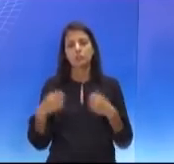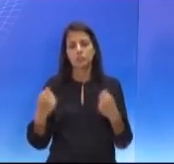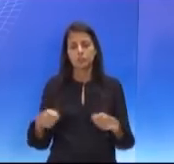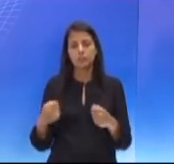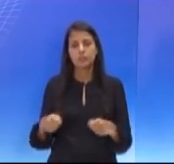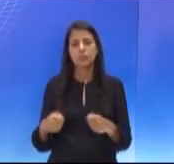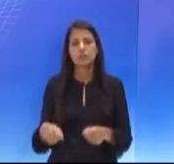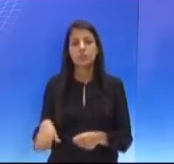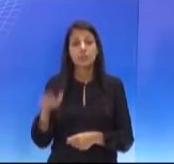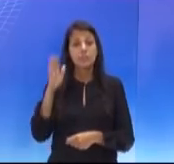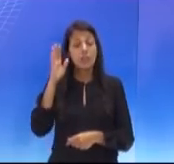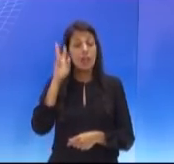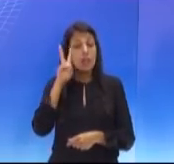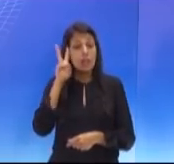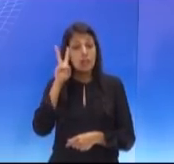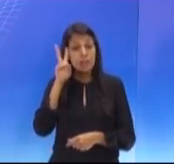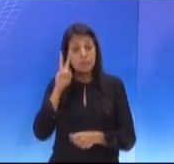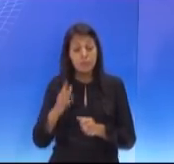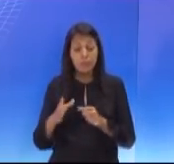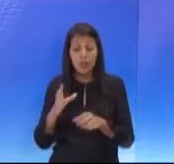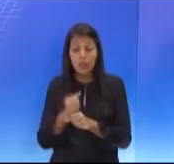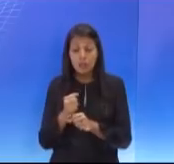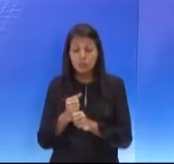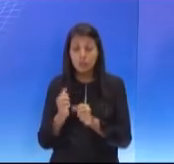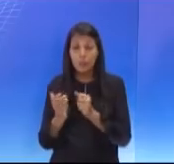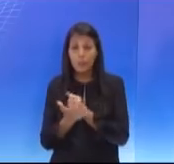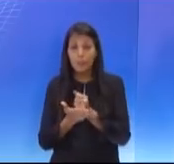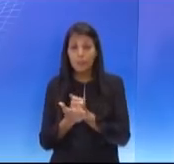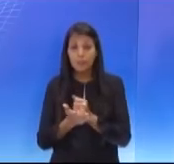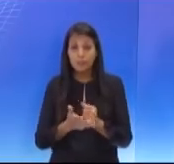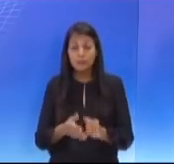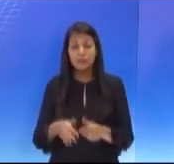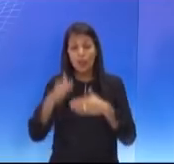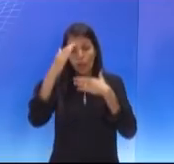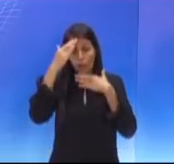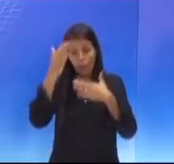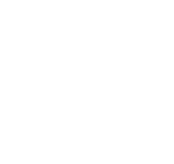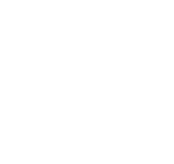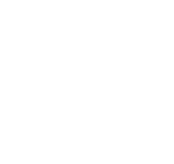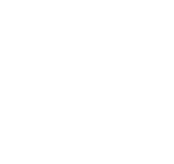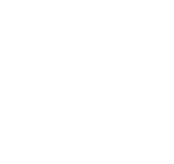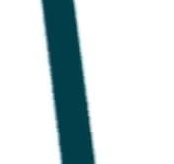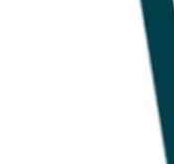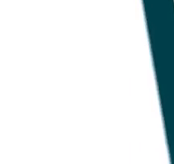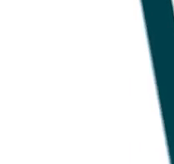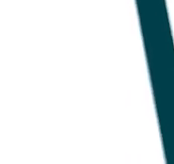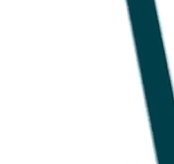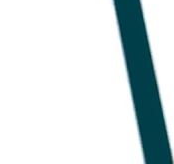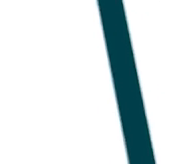revisem as operações básicas. Valeu, gente, um grande abraço e até a próxima aula.